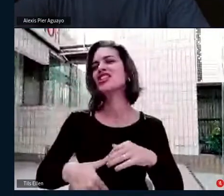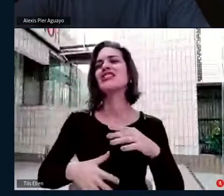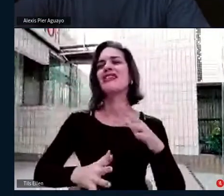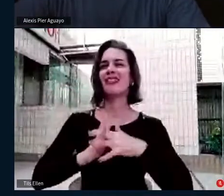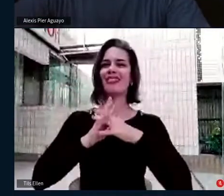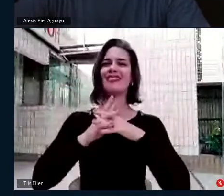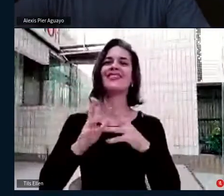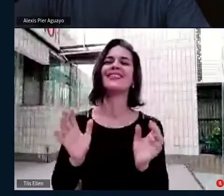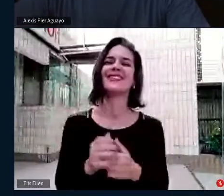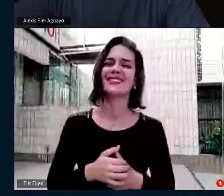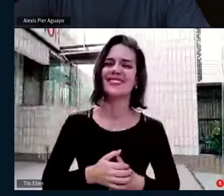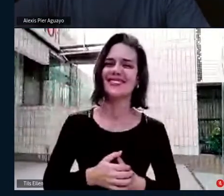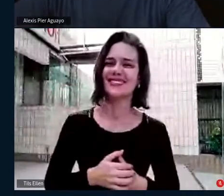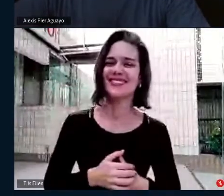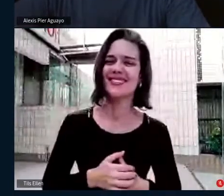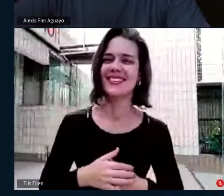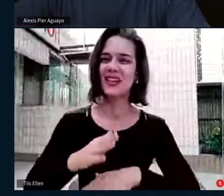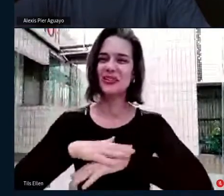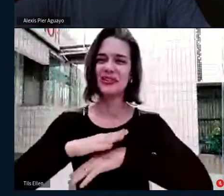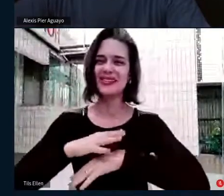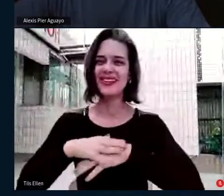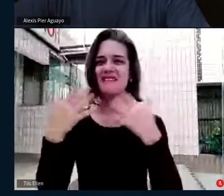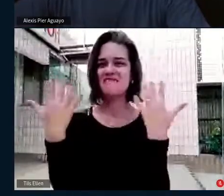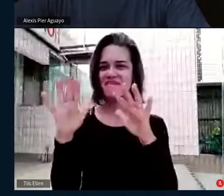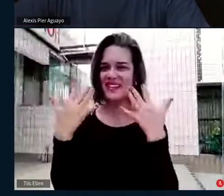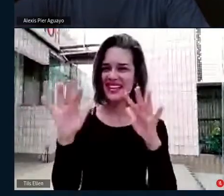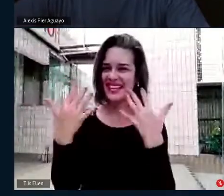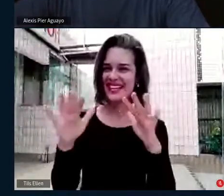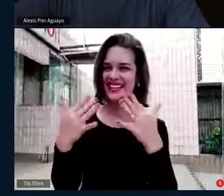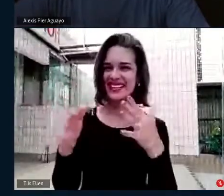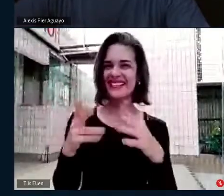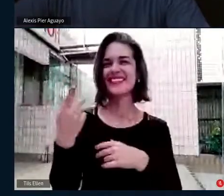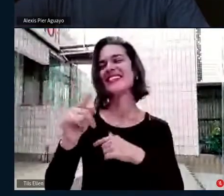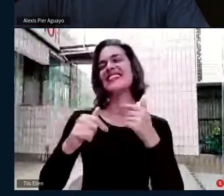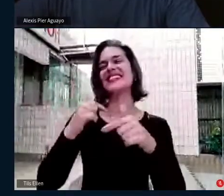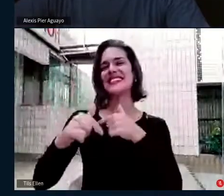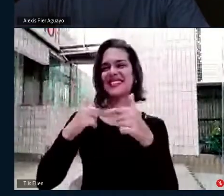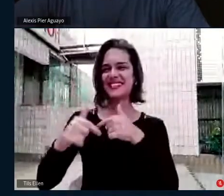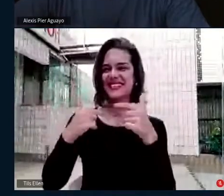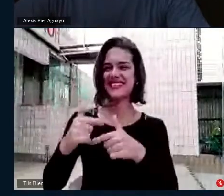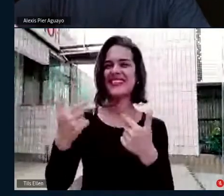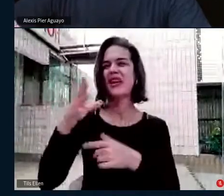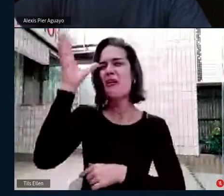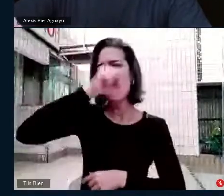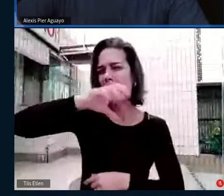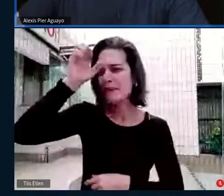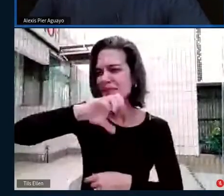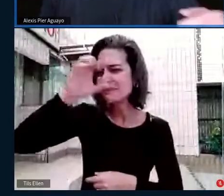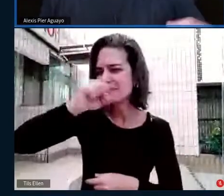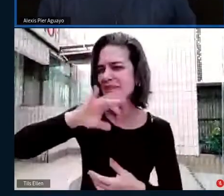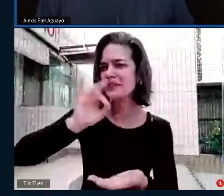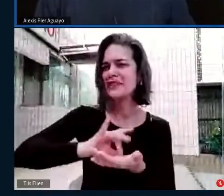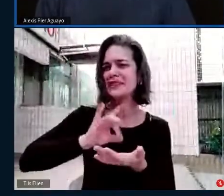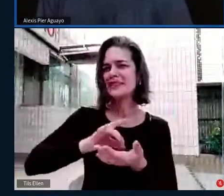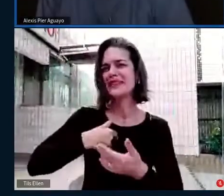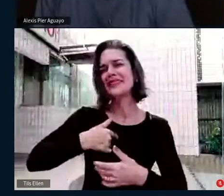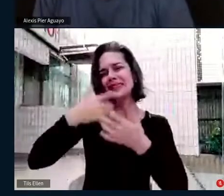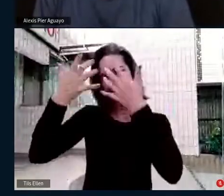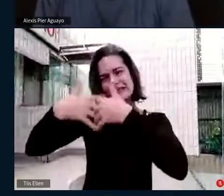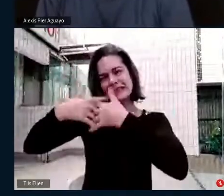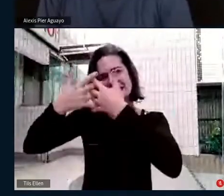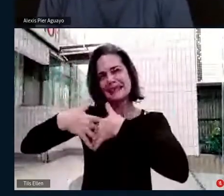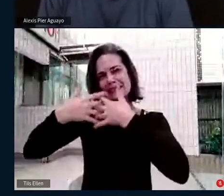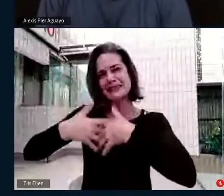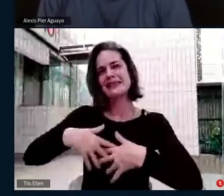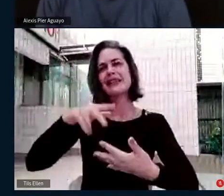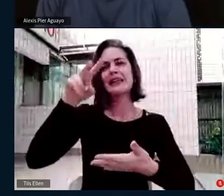tempo que a Sabine me deu. Quero parabenizar demais o seu trabalho, eu aprendi muito, me fez pensar em muitas coisas. Eu li e parava,